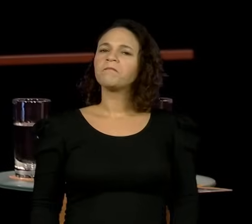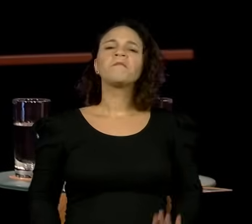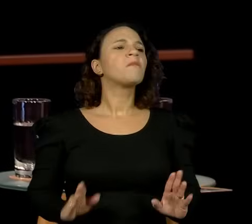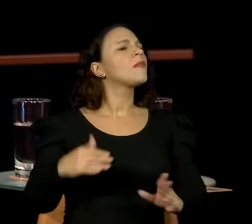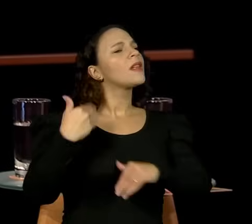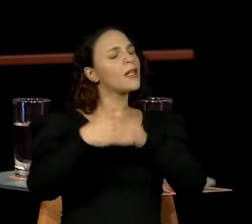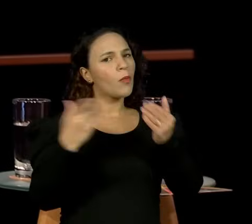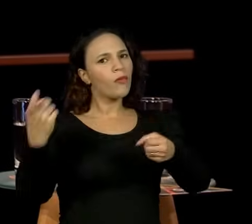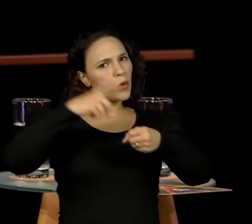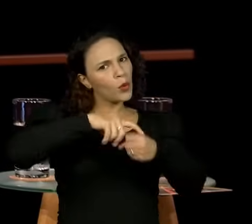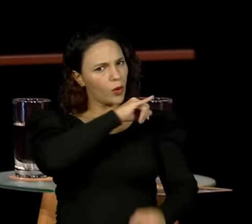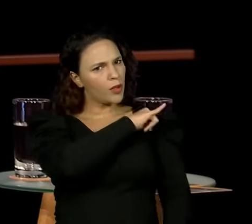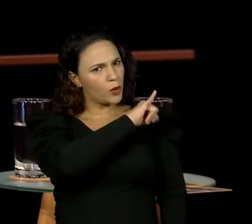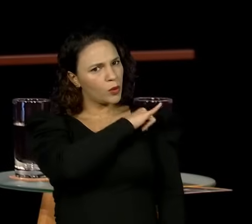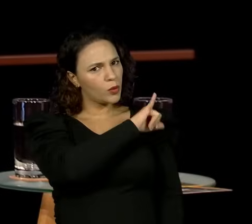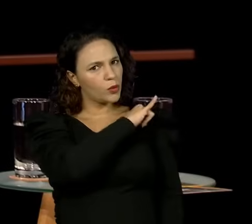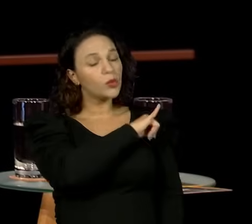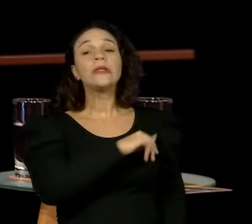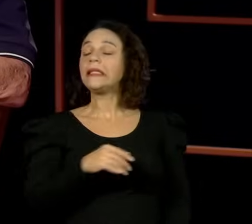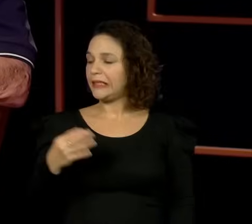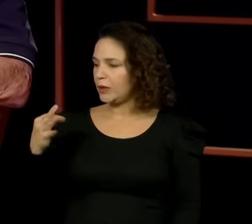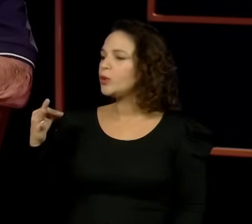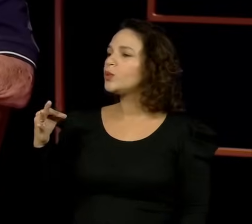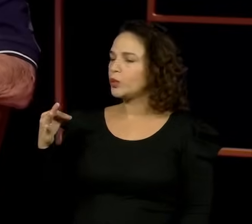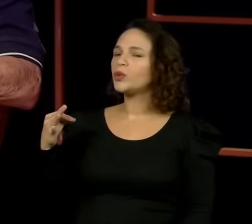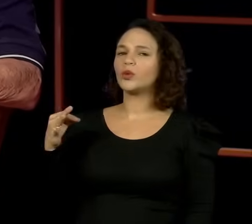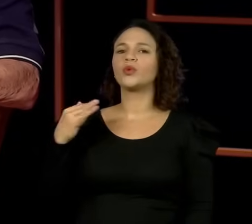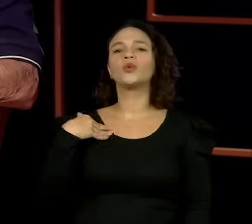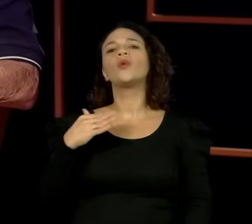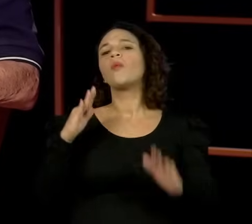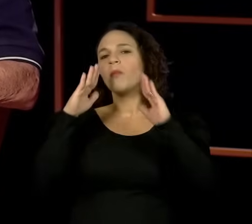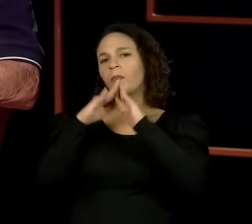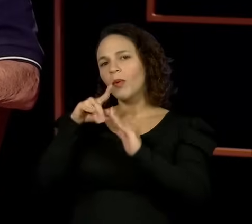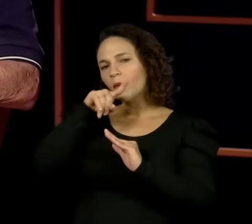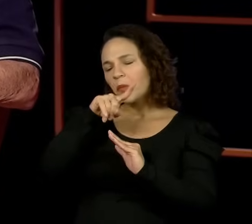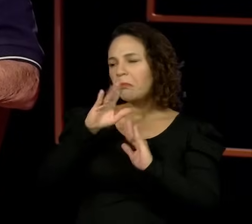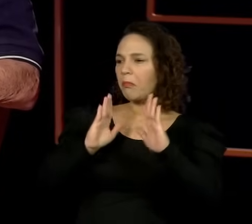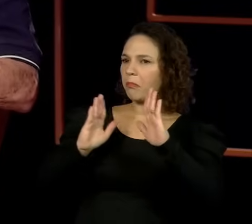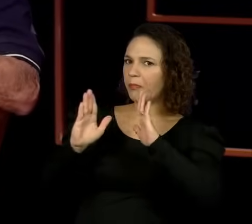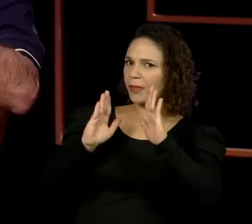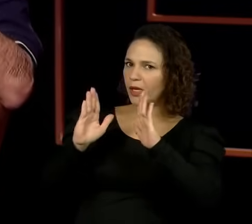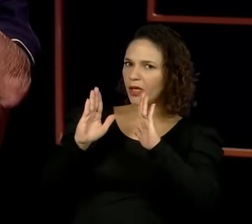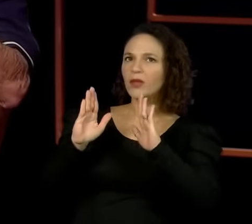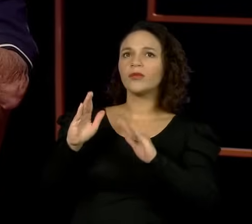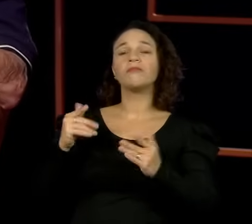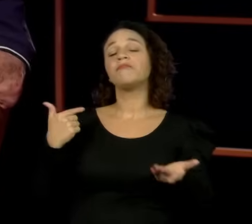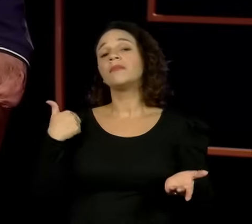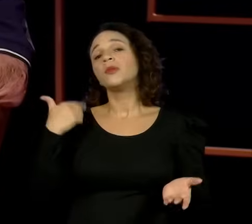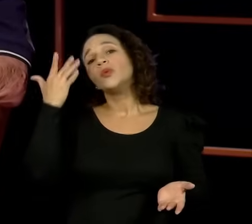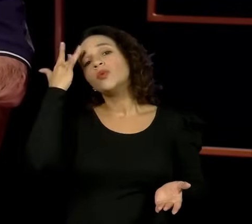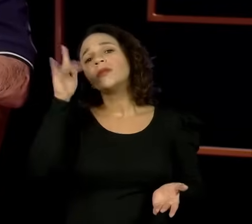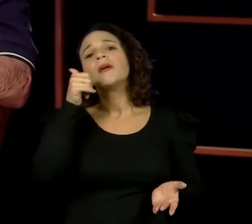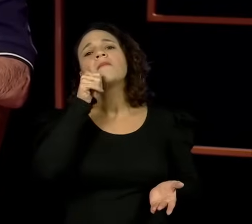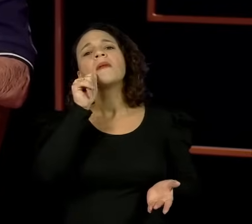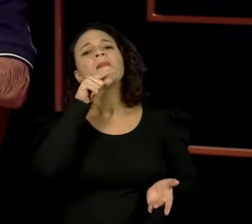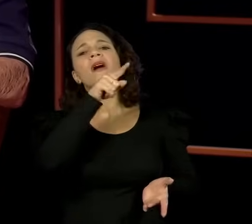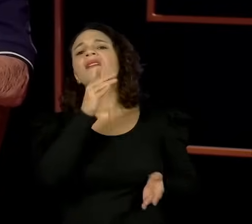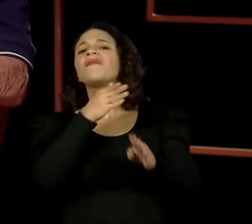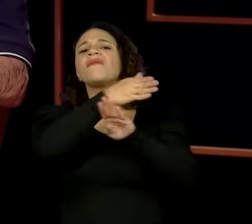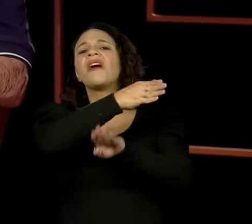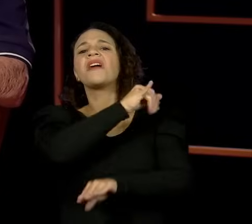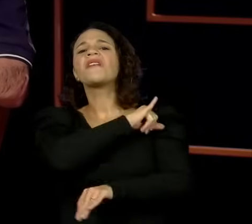vocês voltaram para o Rio, né? Você morou lá um tempo. Moramos lá um tempo. Eu não sabia o que minha mãe fazia no Rio de